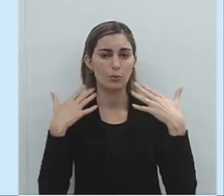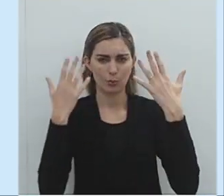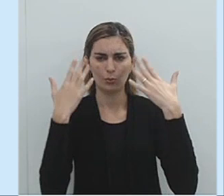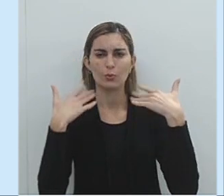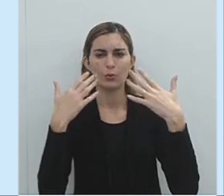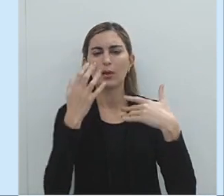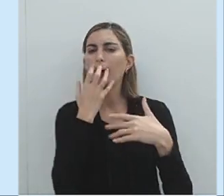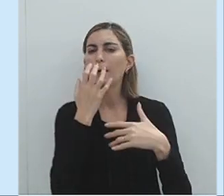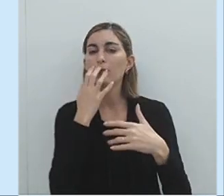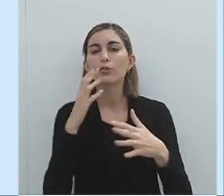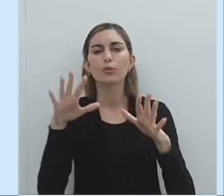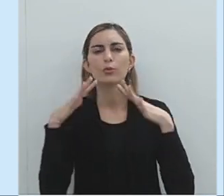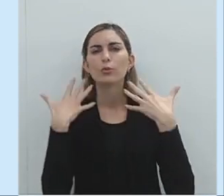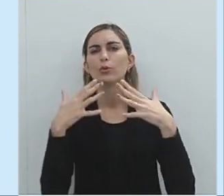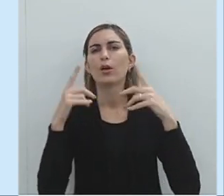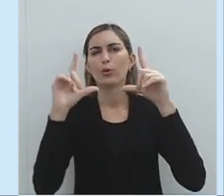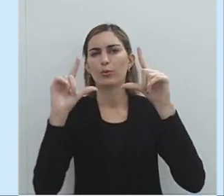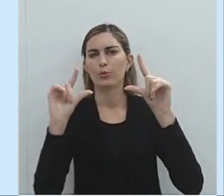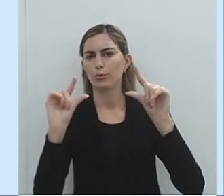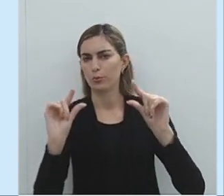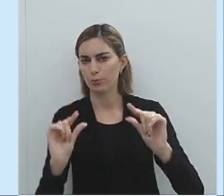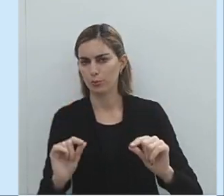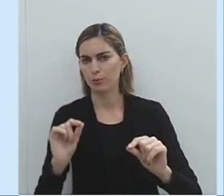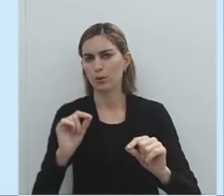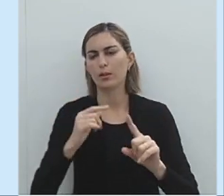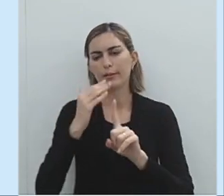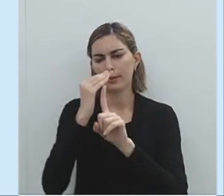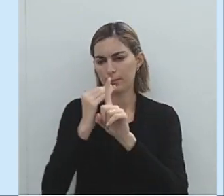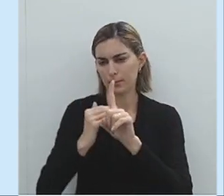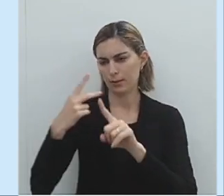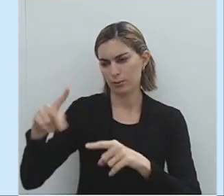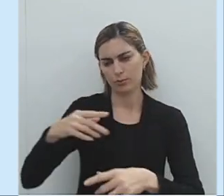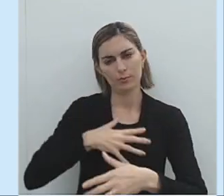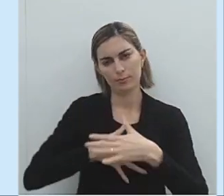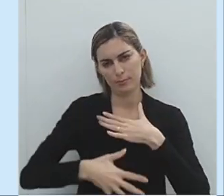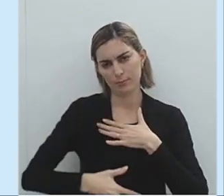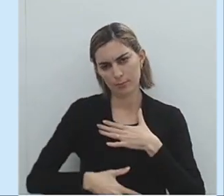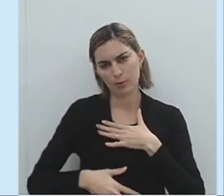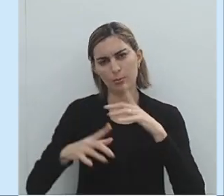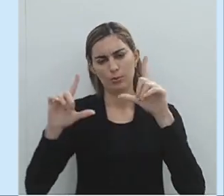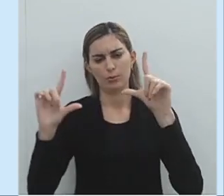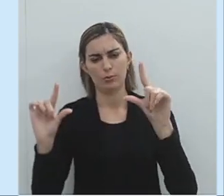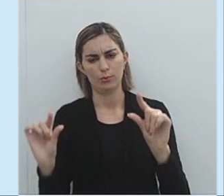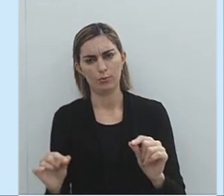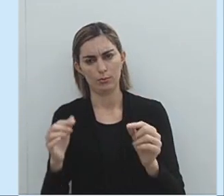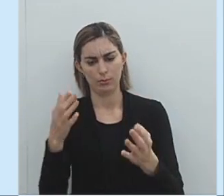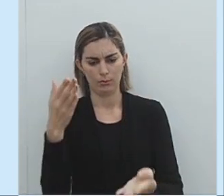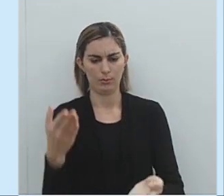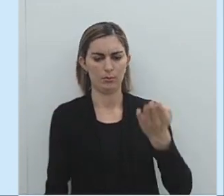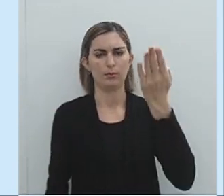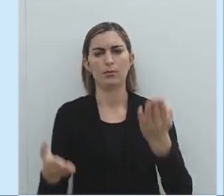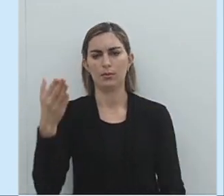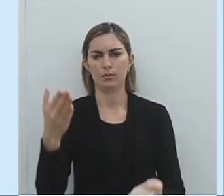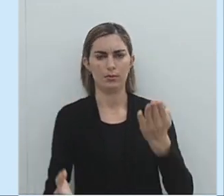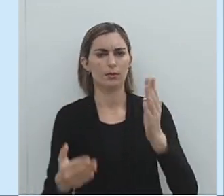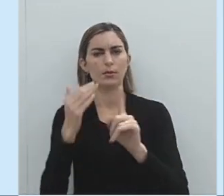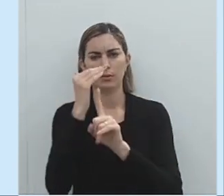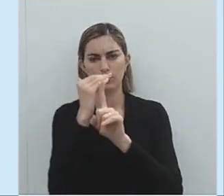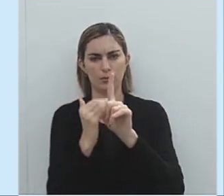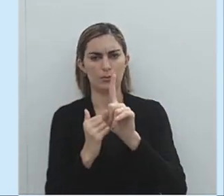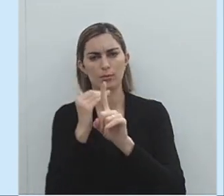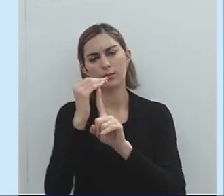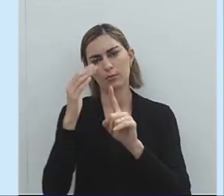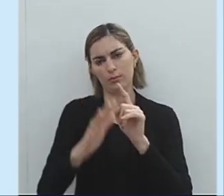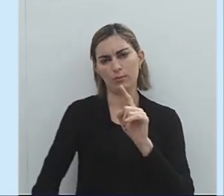está ali no ventilador, ele está diminuindo a sua temperatura corporal, né, para equilibrar com a temperatura